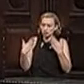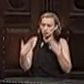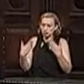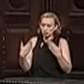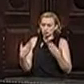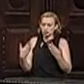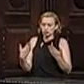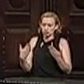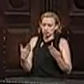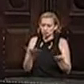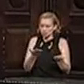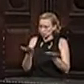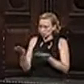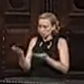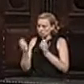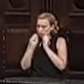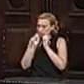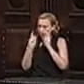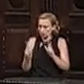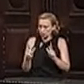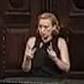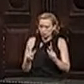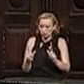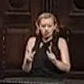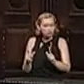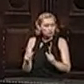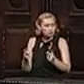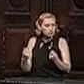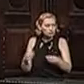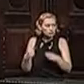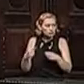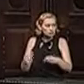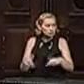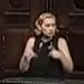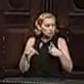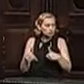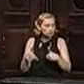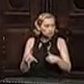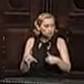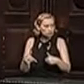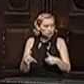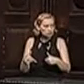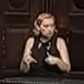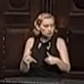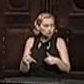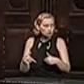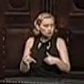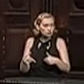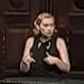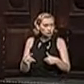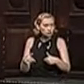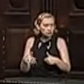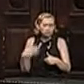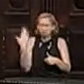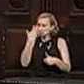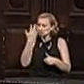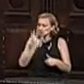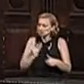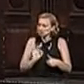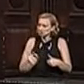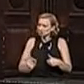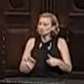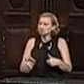oposição aqui na Assembleia Legislativa se manifestaram. Nós não ouvimos nenhuma manifestação da base do governo.